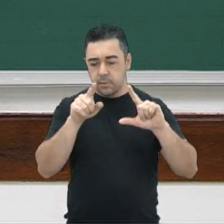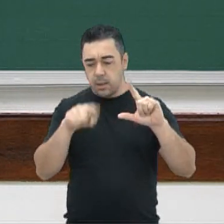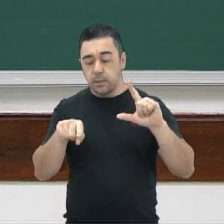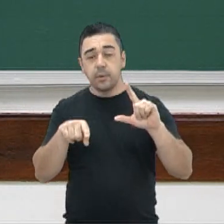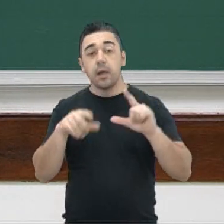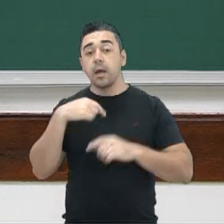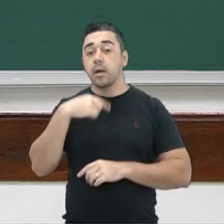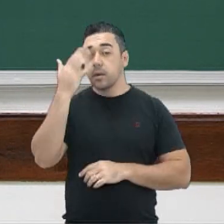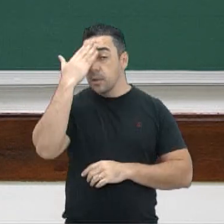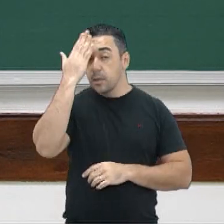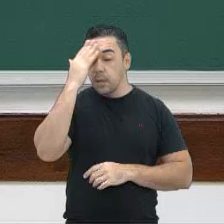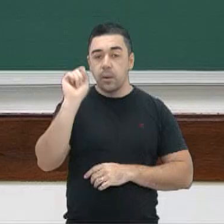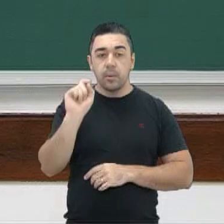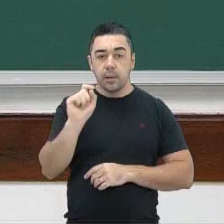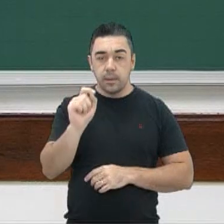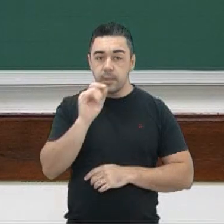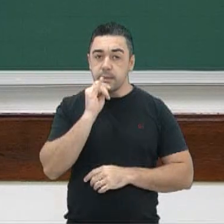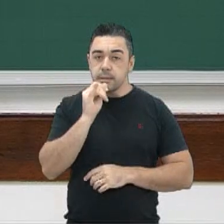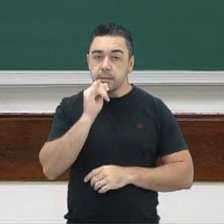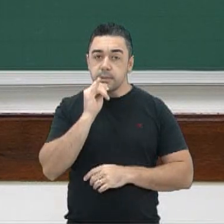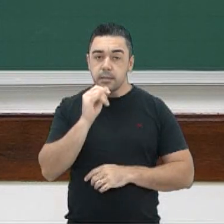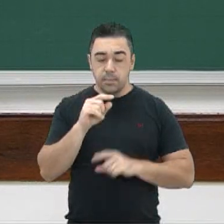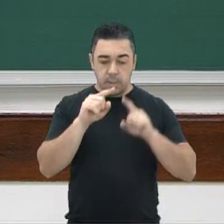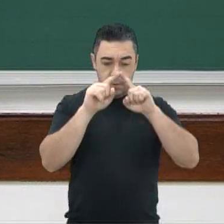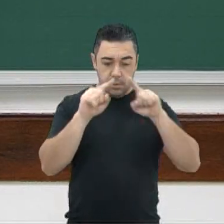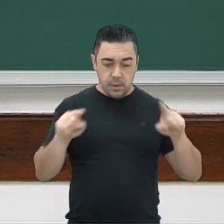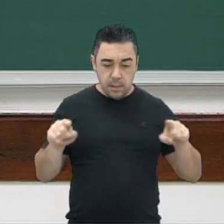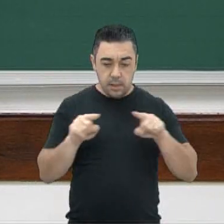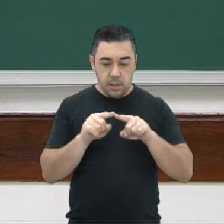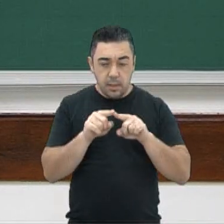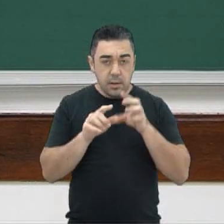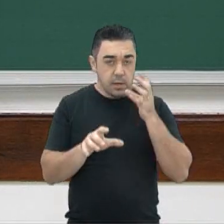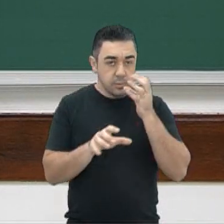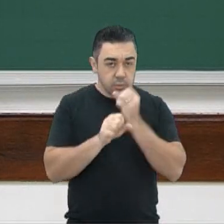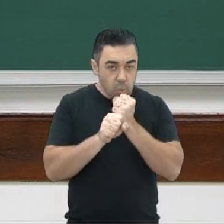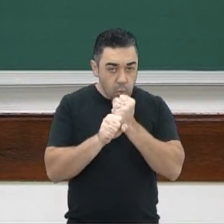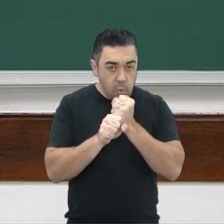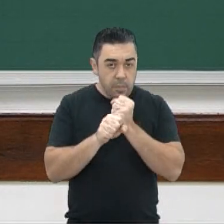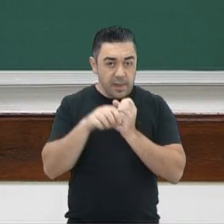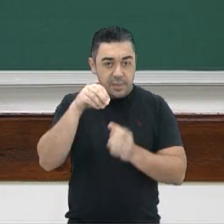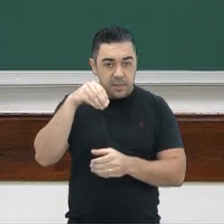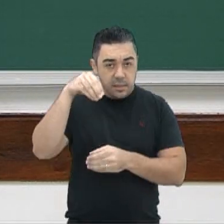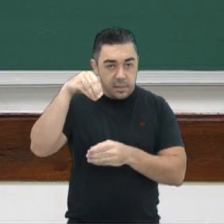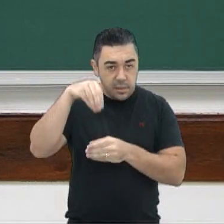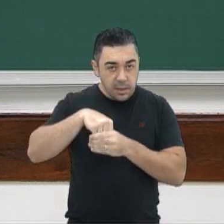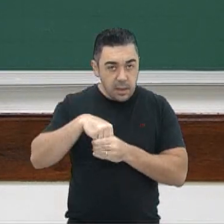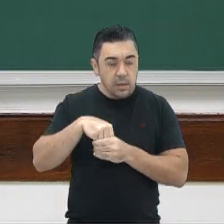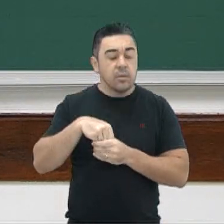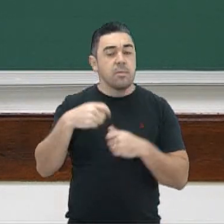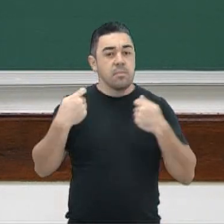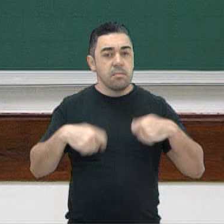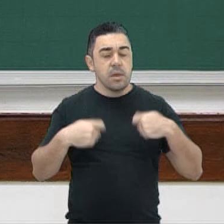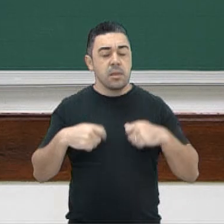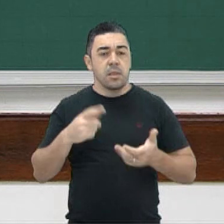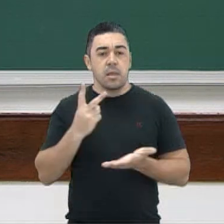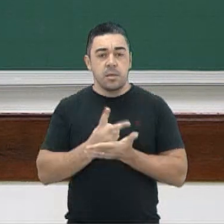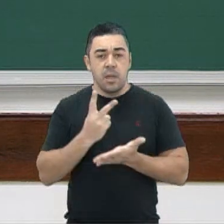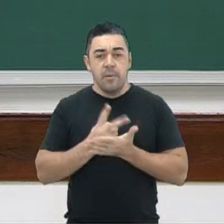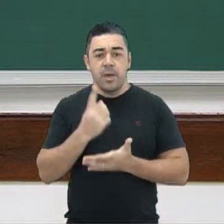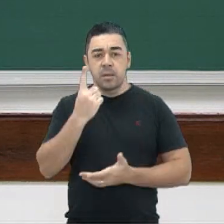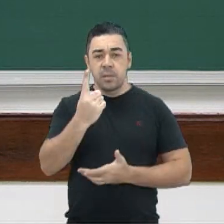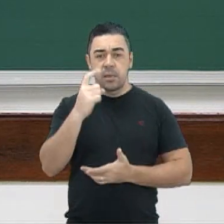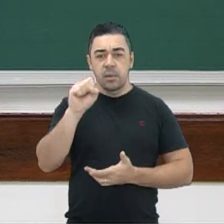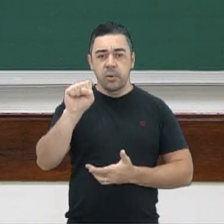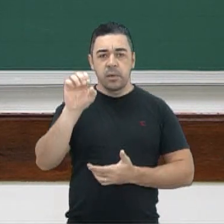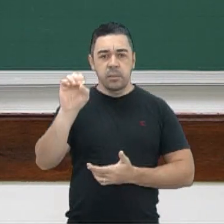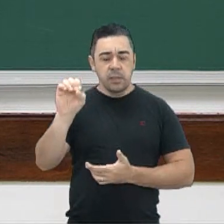eu sei que, para que esse triângulo exista, a soma interna dele tem que ter quanto? 180 graus.